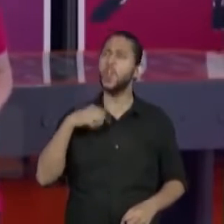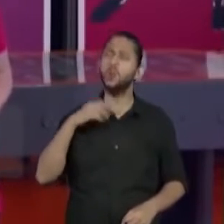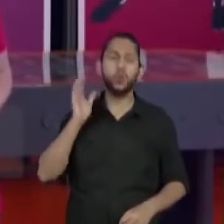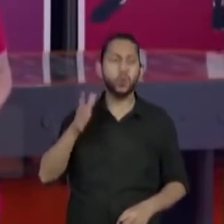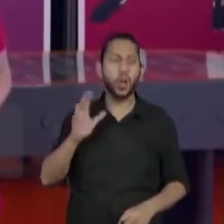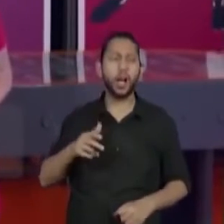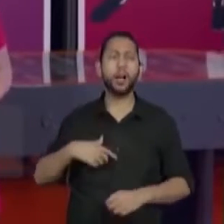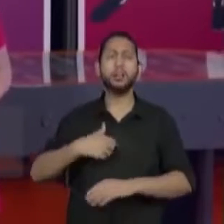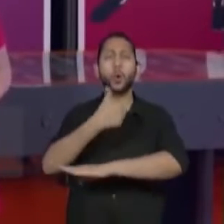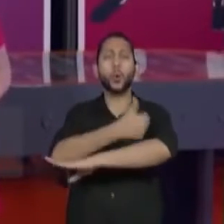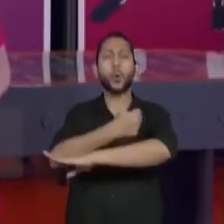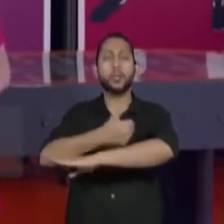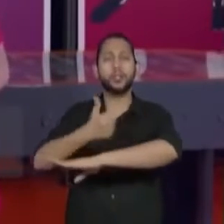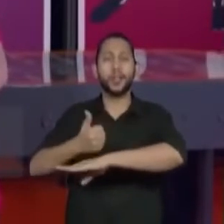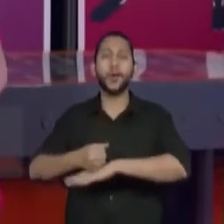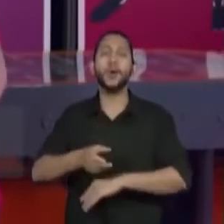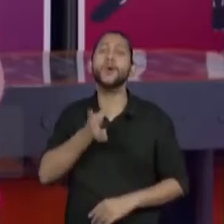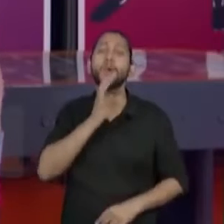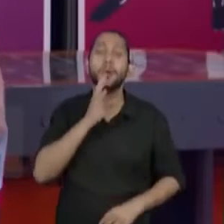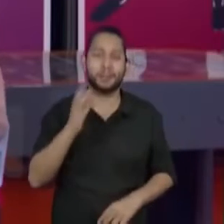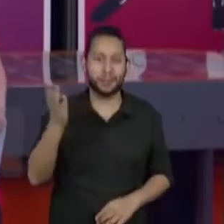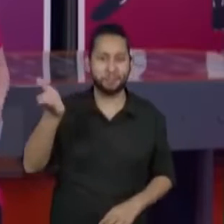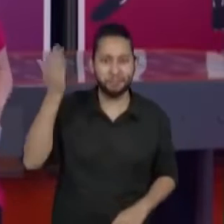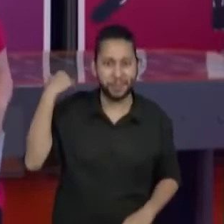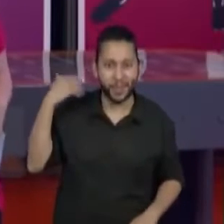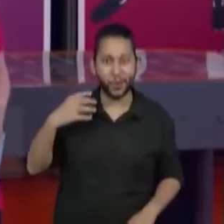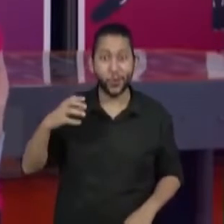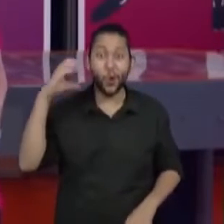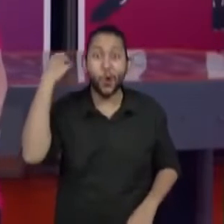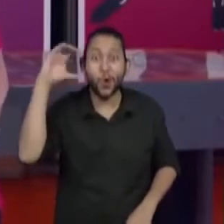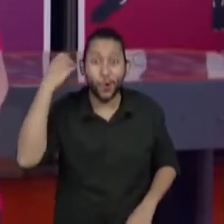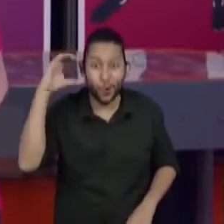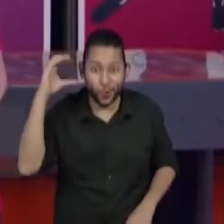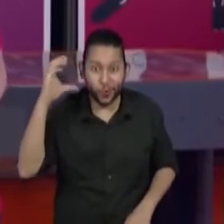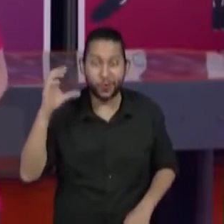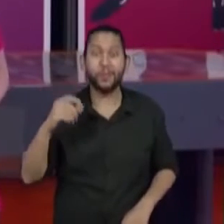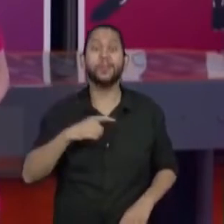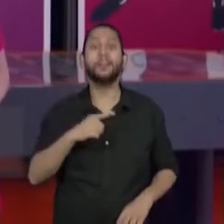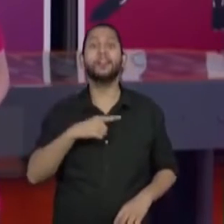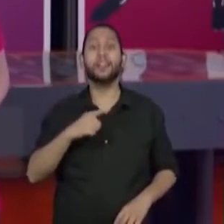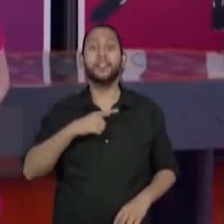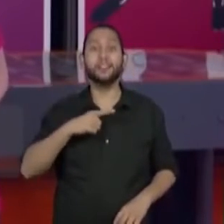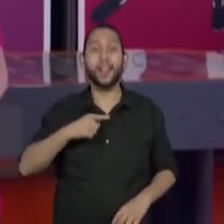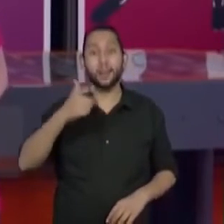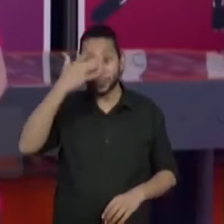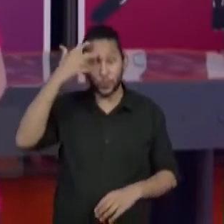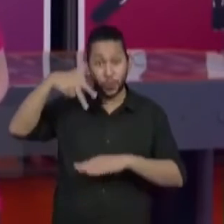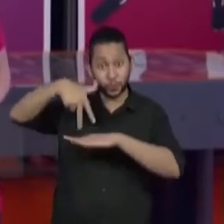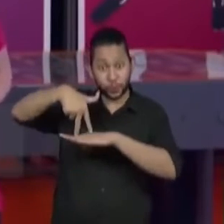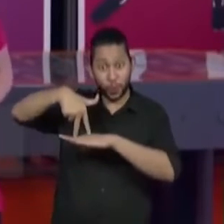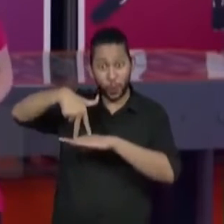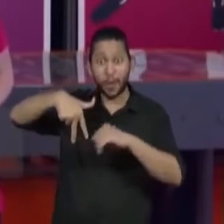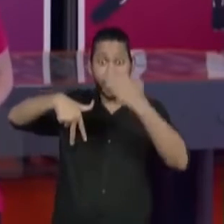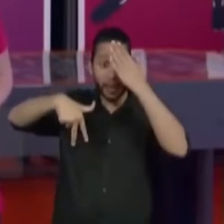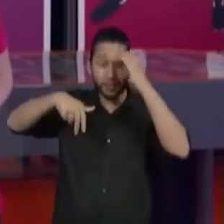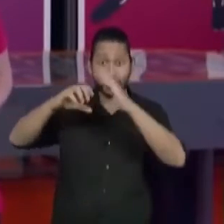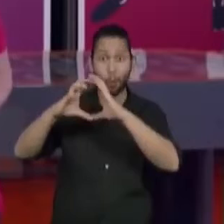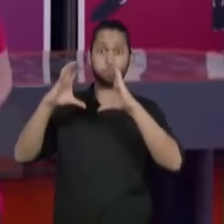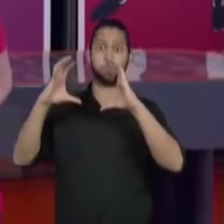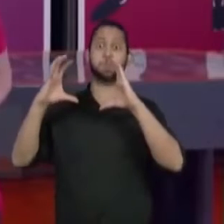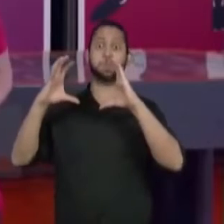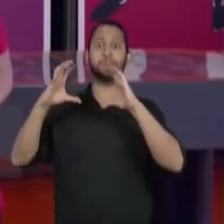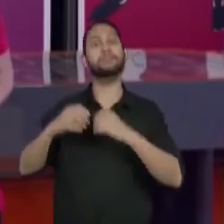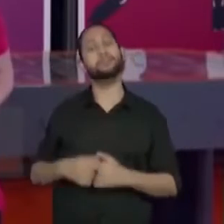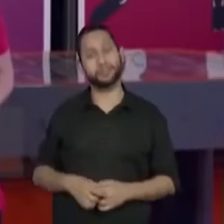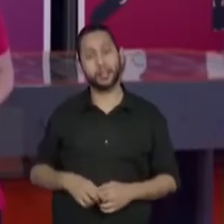também, já tive aqueles mini craques. Uma das coisas que a gente também gosta, eu tenho certeza que eles ali de casa fazem, são os álbuns de figurinha.